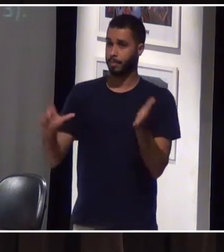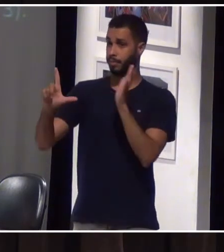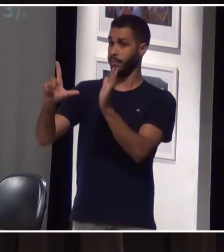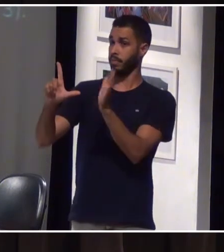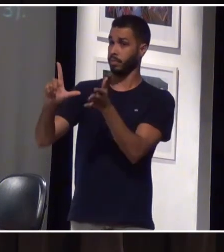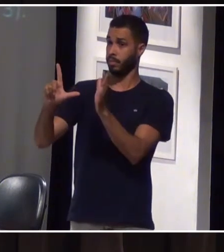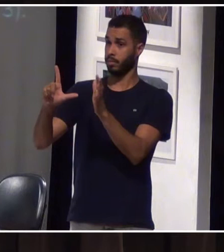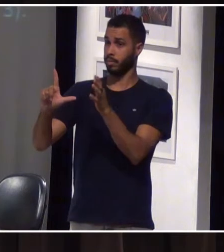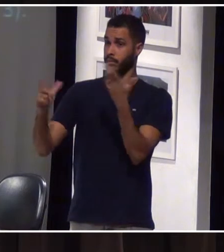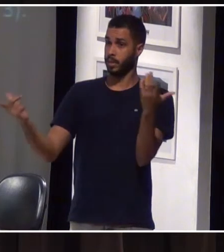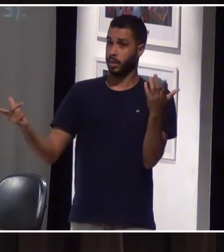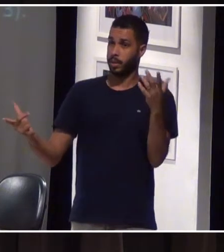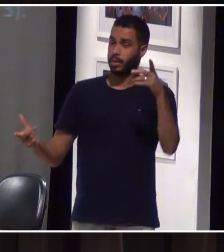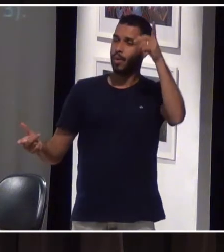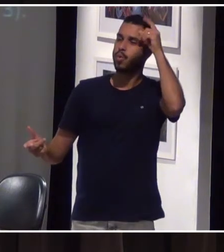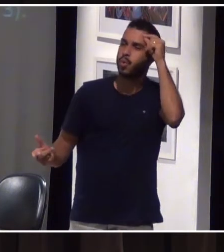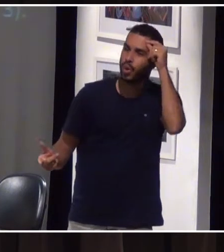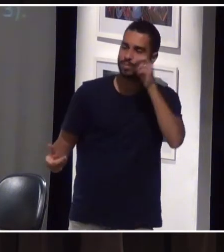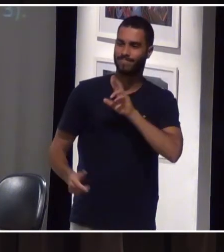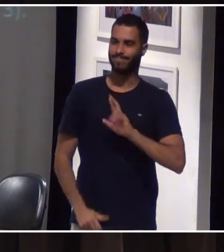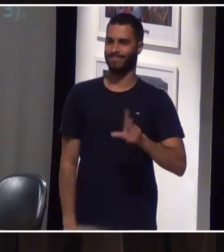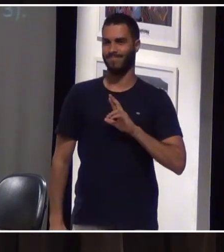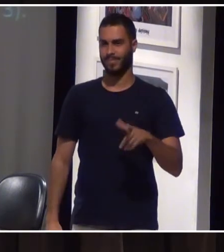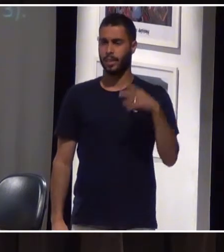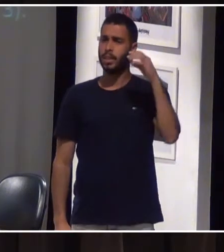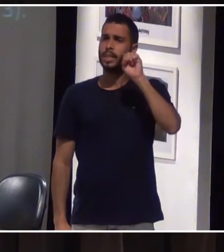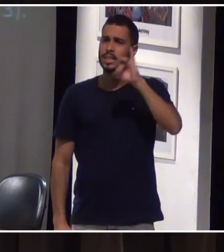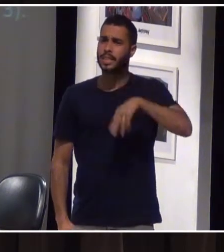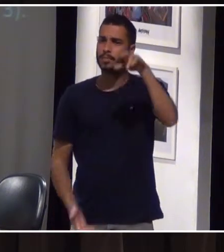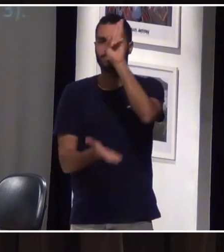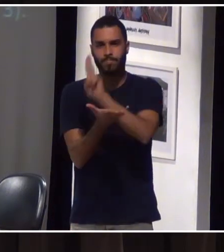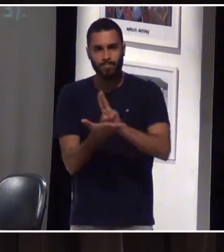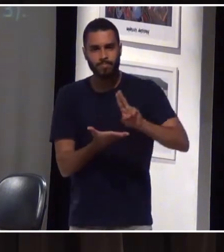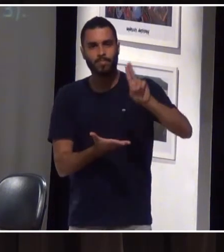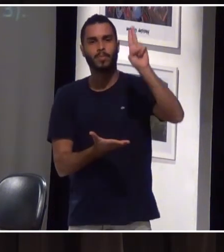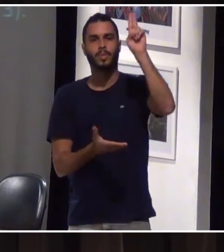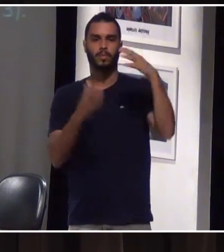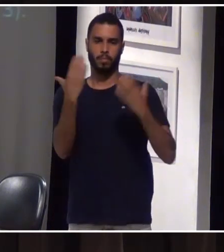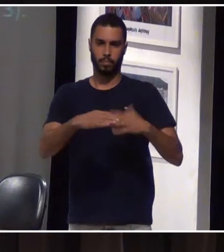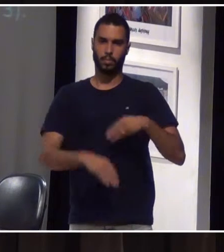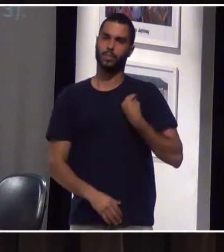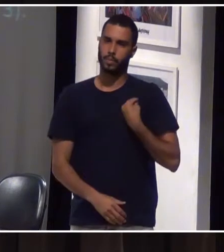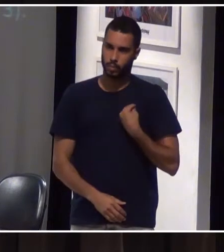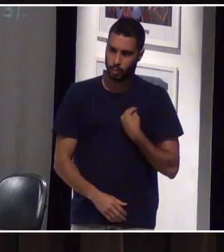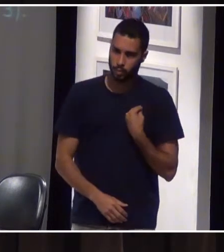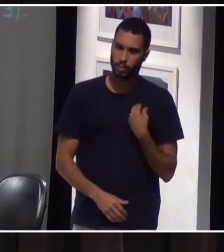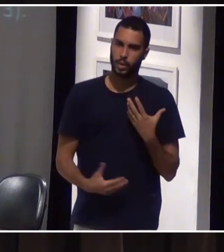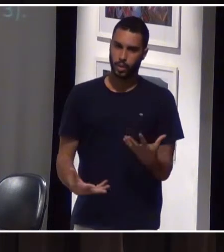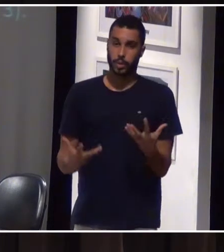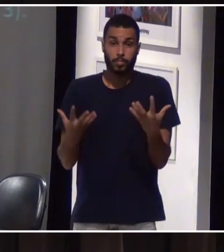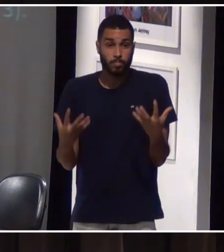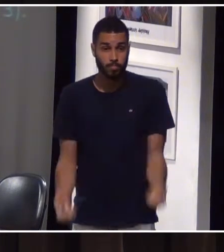aqueles professores que almejam o ensino superior. Claro que muitas universidades fizeram concursos considerando o decreto e a preferência